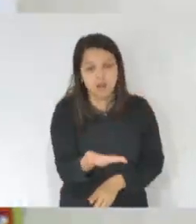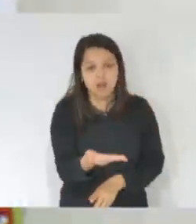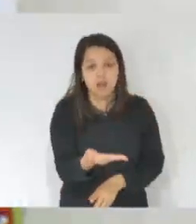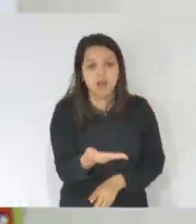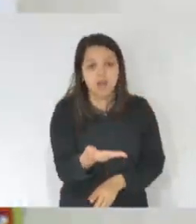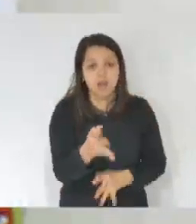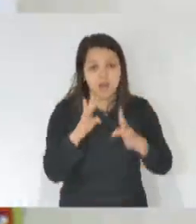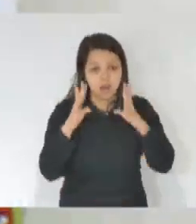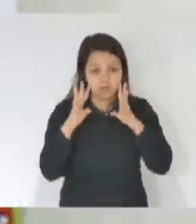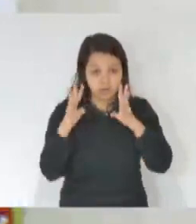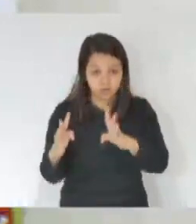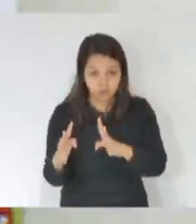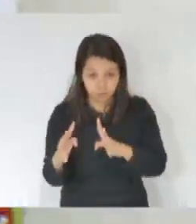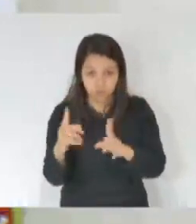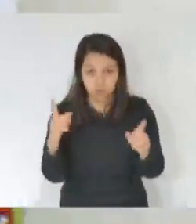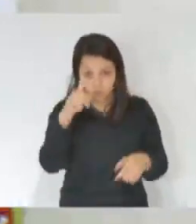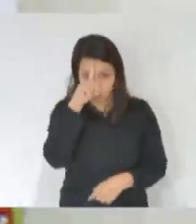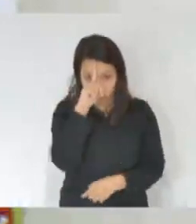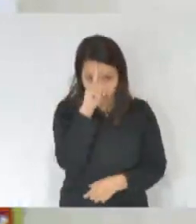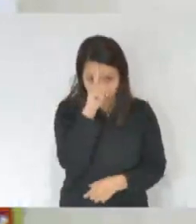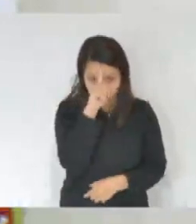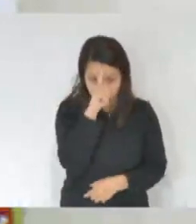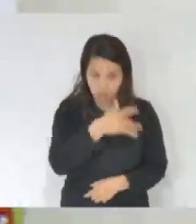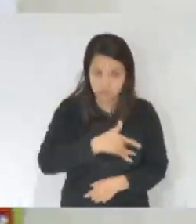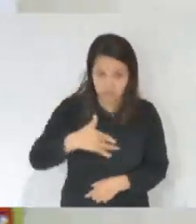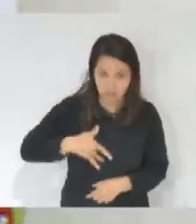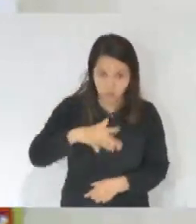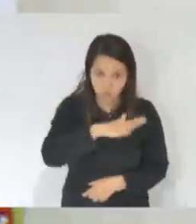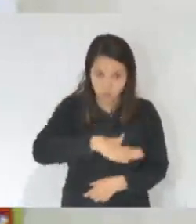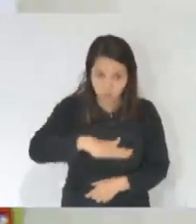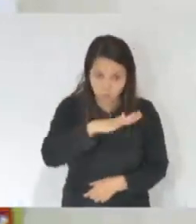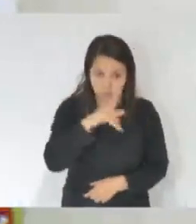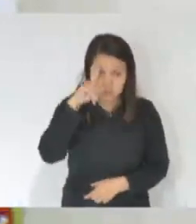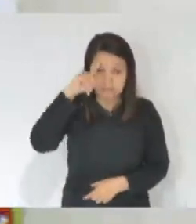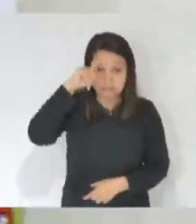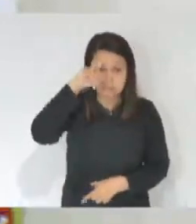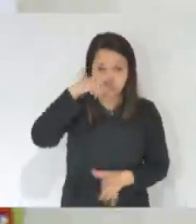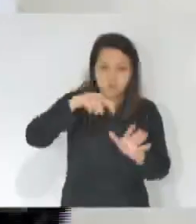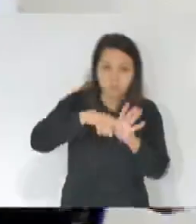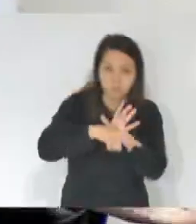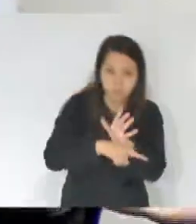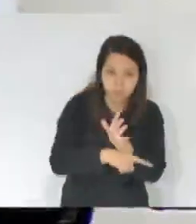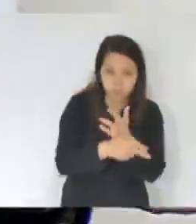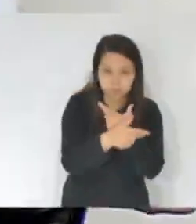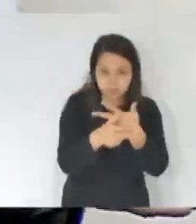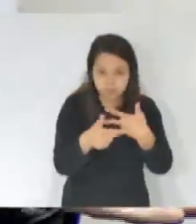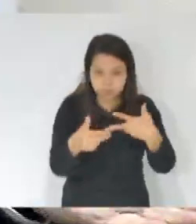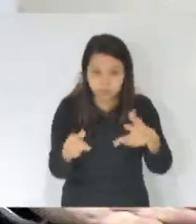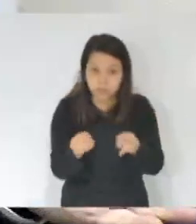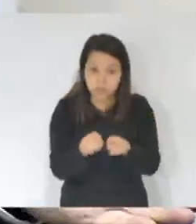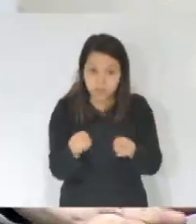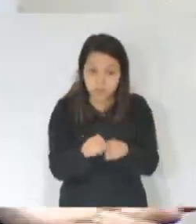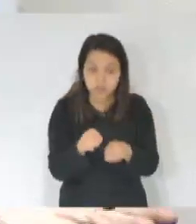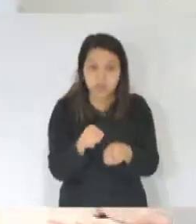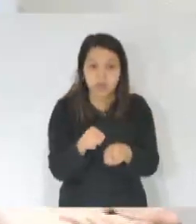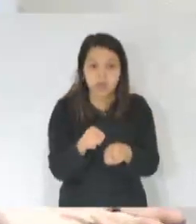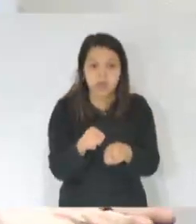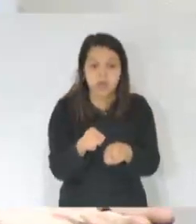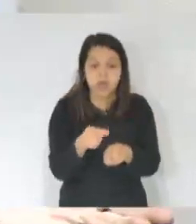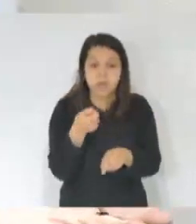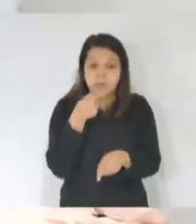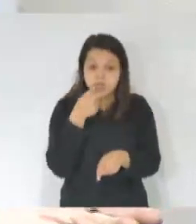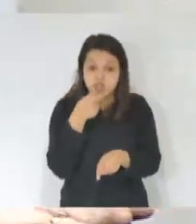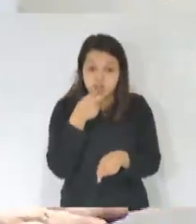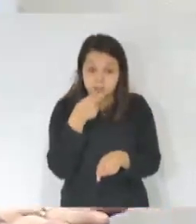complexidade, inclusive na área de medicamentos, vai reduzir a compra de medicamento para tratamento oncológico. Não dá para